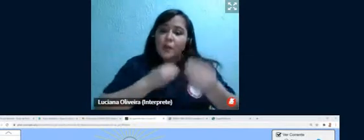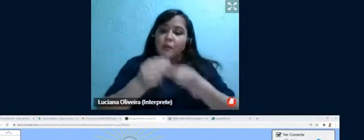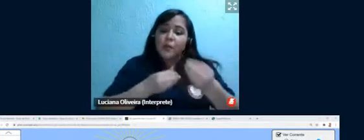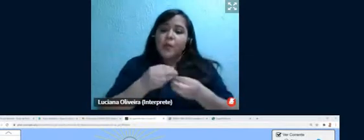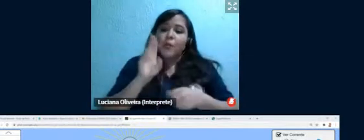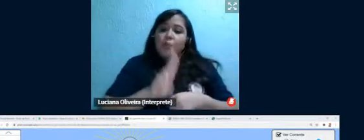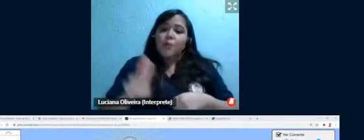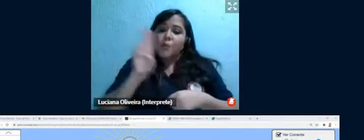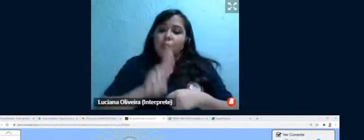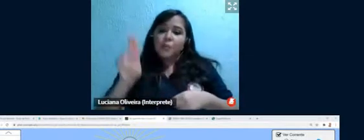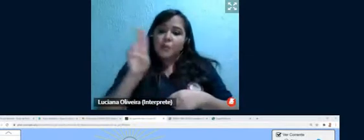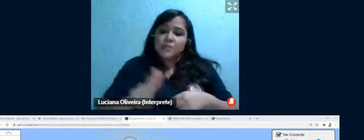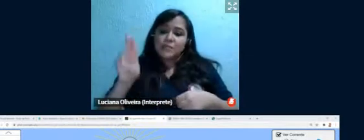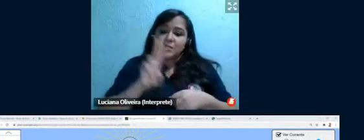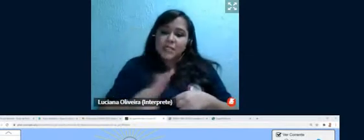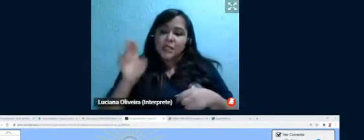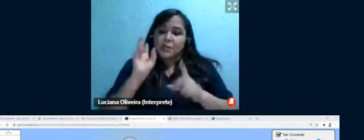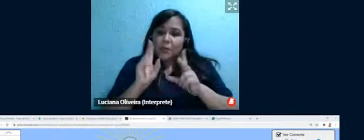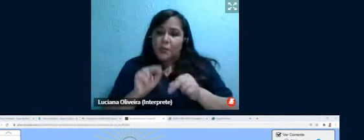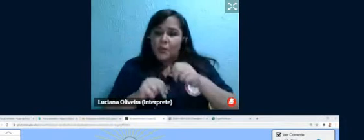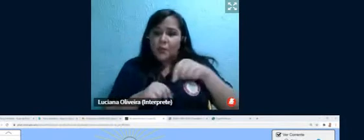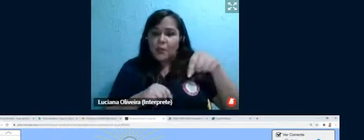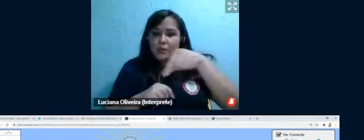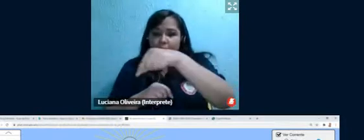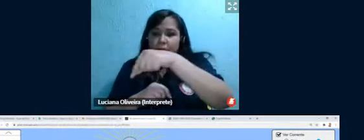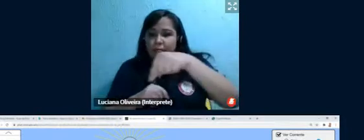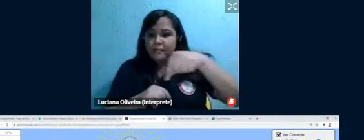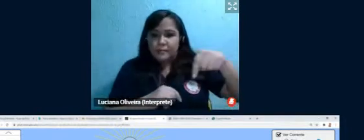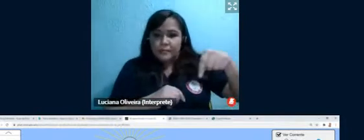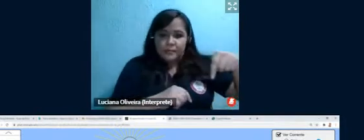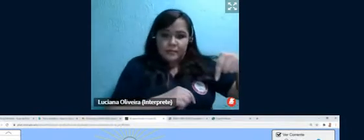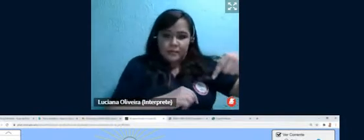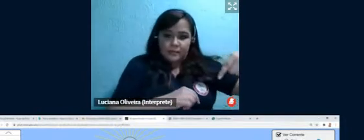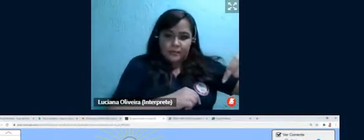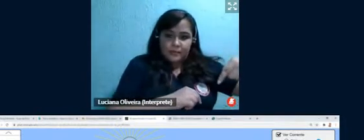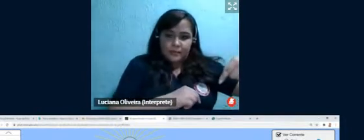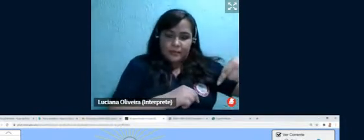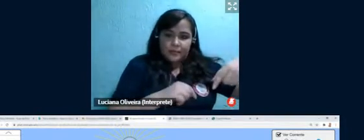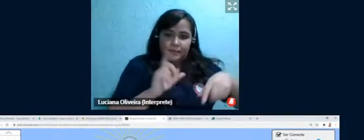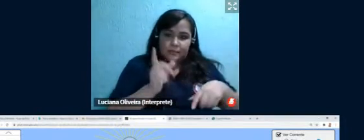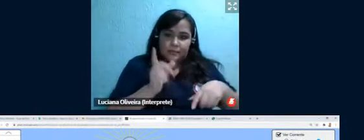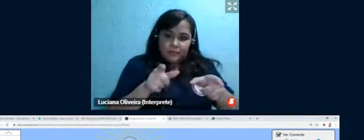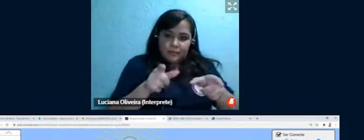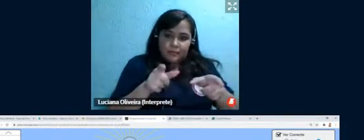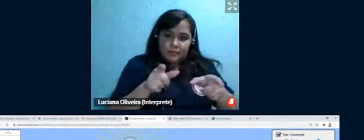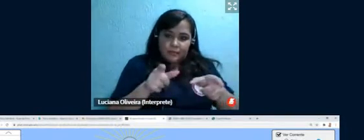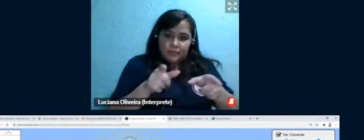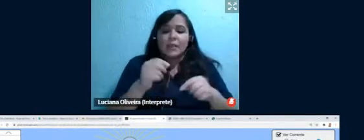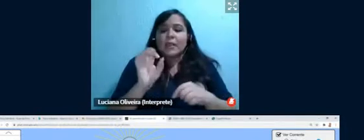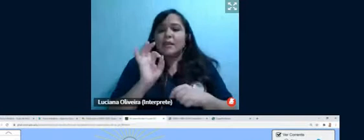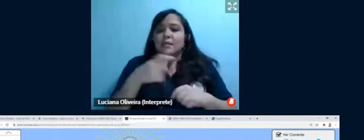este amperímetro está aqui do lado. Eu pego este amperímetro e posso fazer a